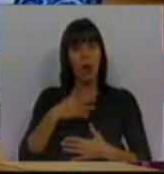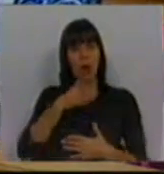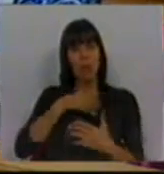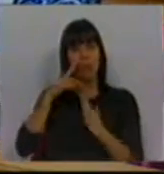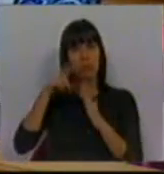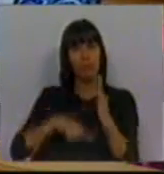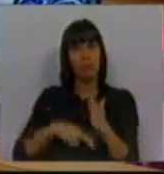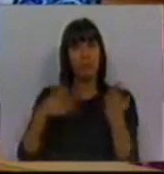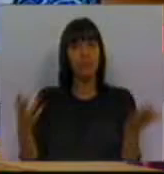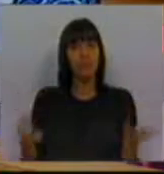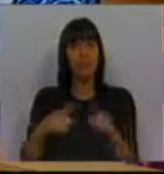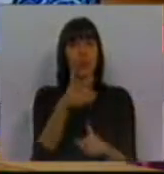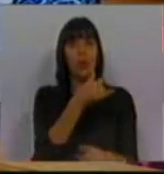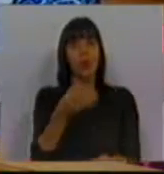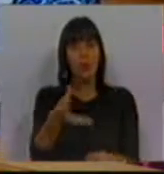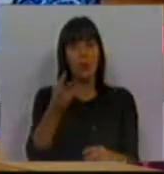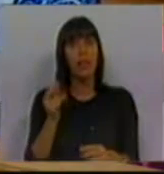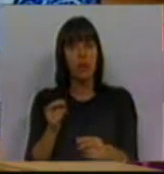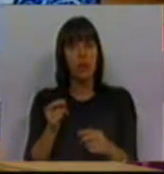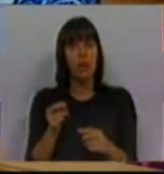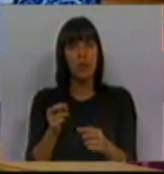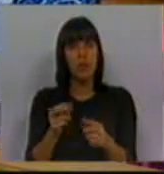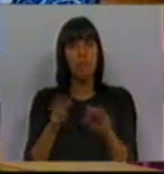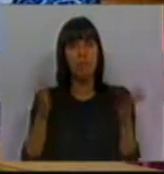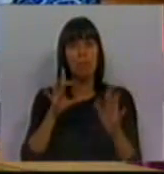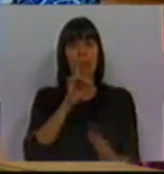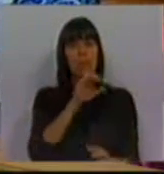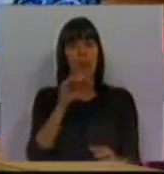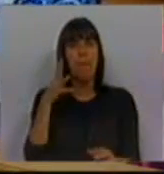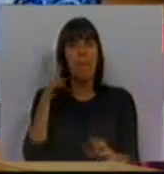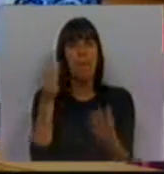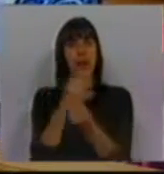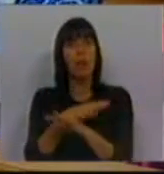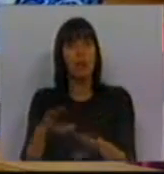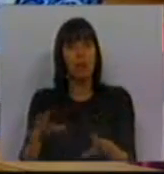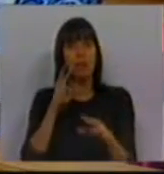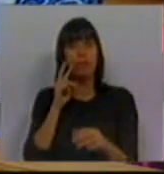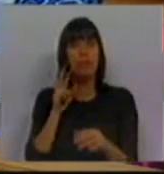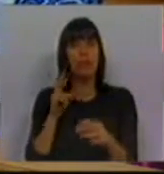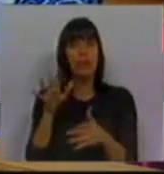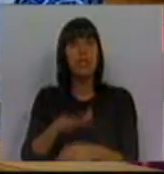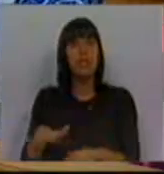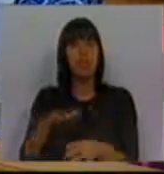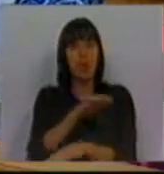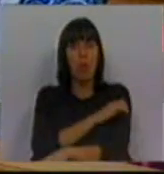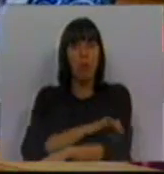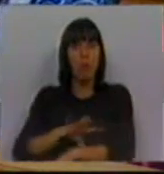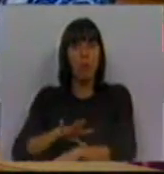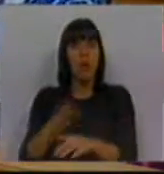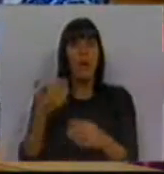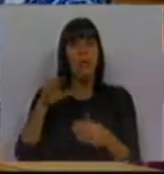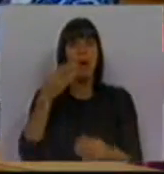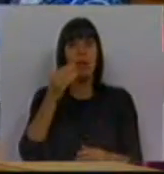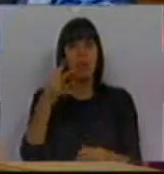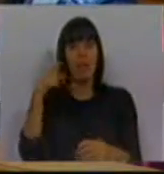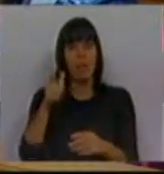que em 2013 cerca de 600 mil crianças encontram-se em situação de pobreza, mais